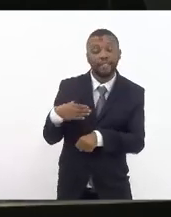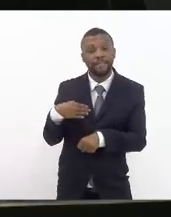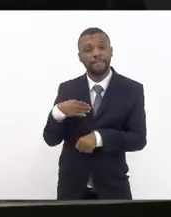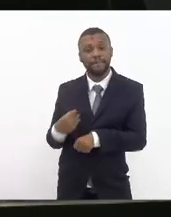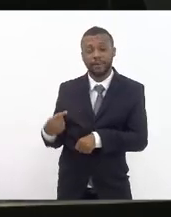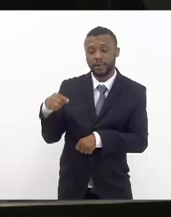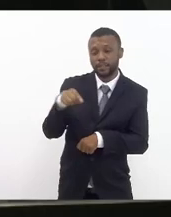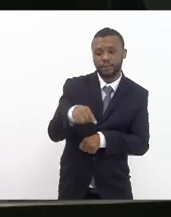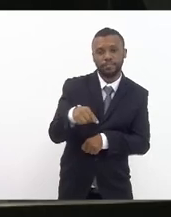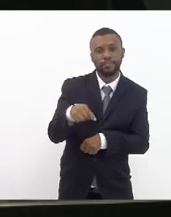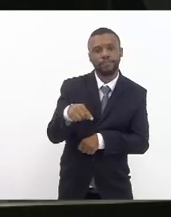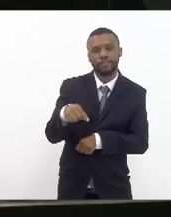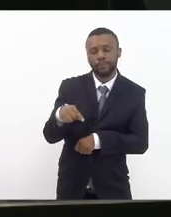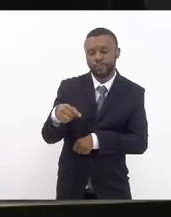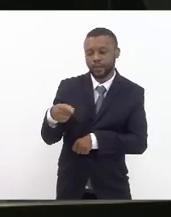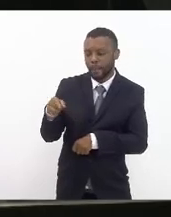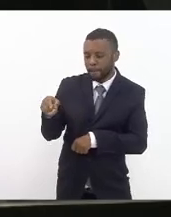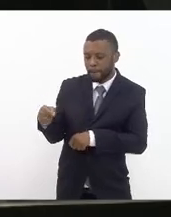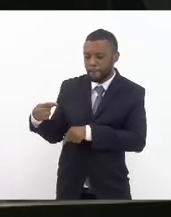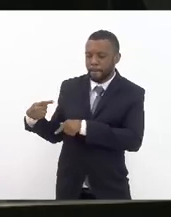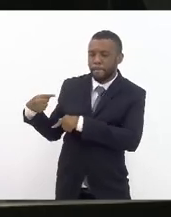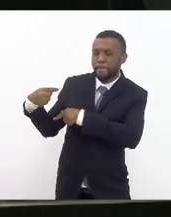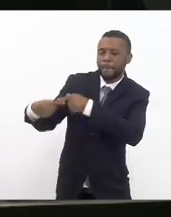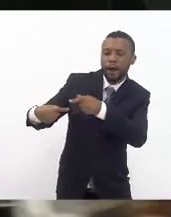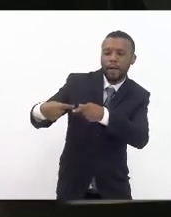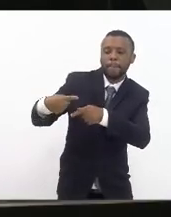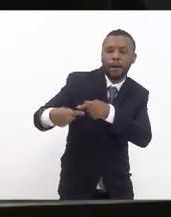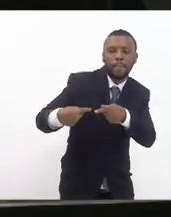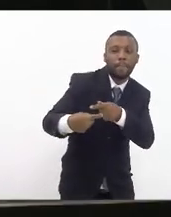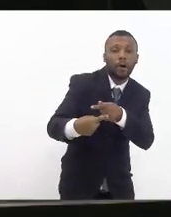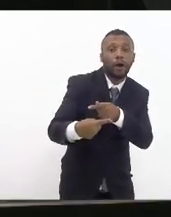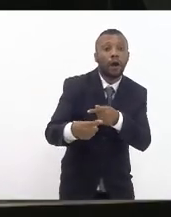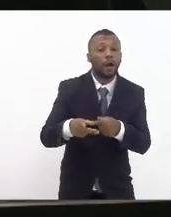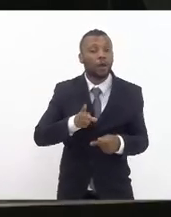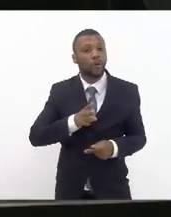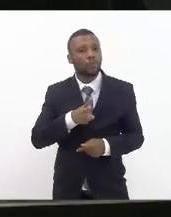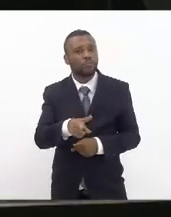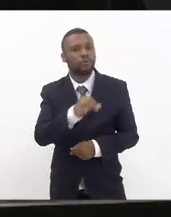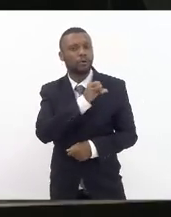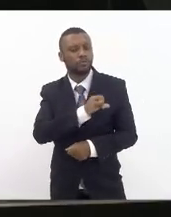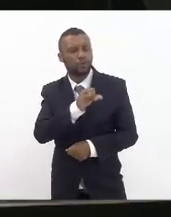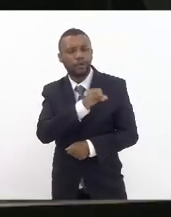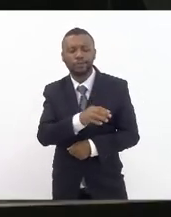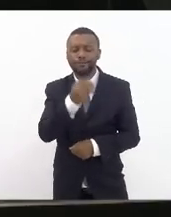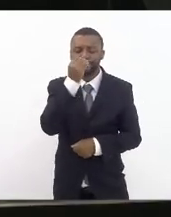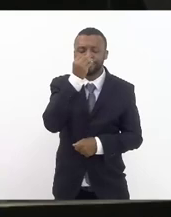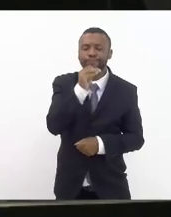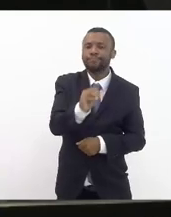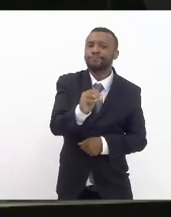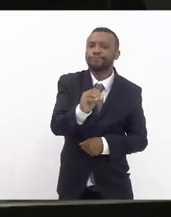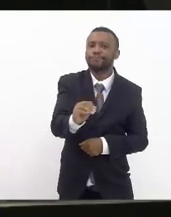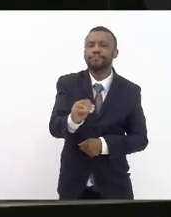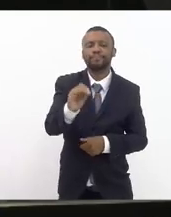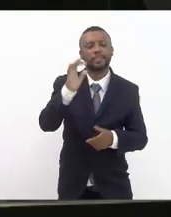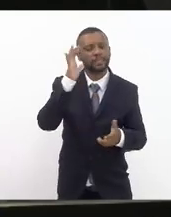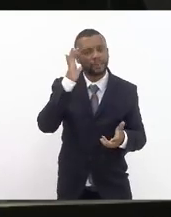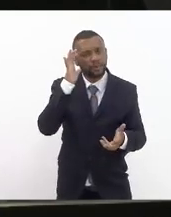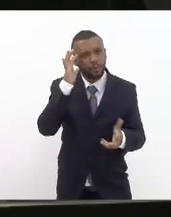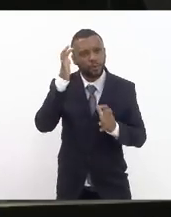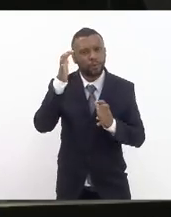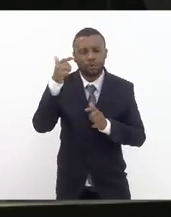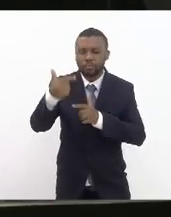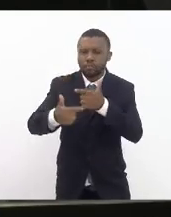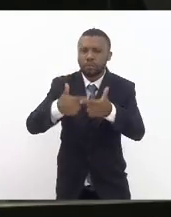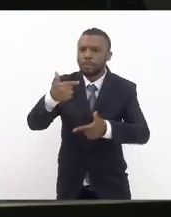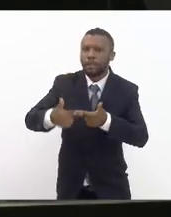continuam aqui no nosso estado do Rio de Janeiro desassistidas. Essas condições que essas mulheres trabalham,